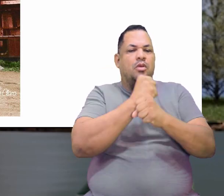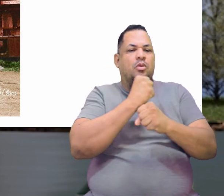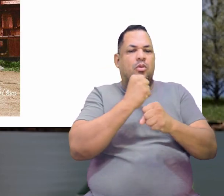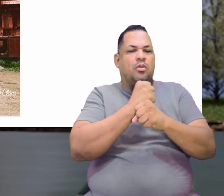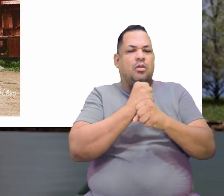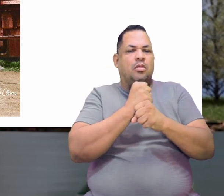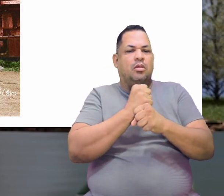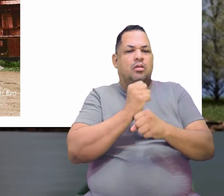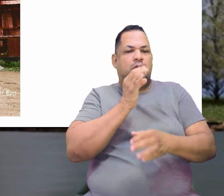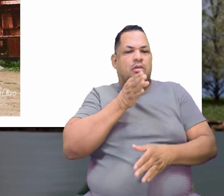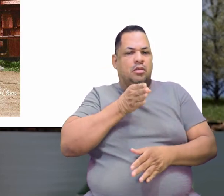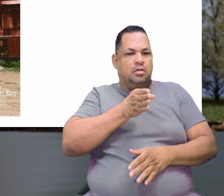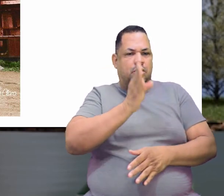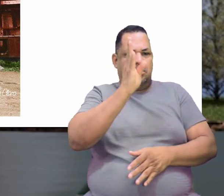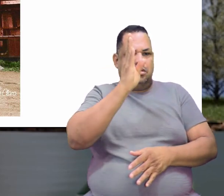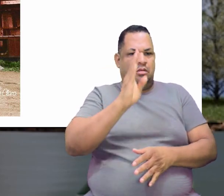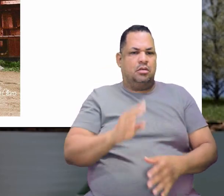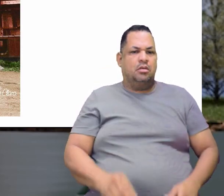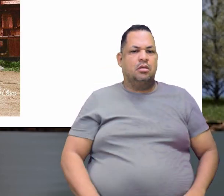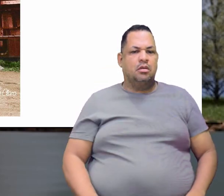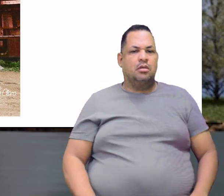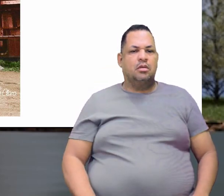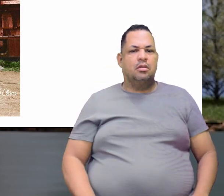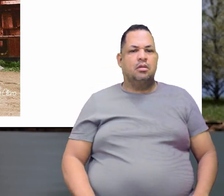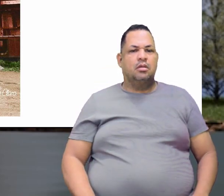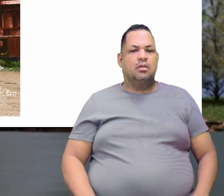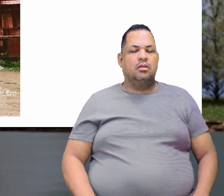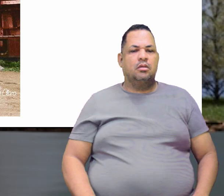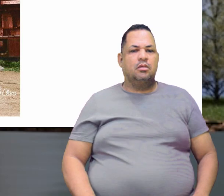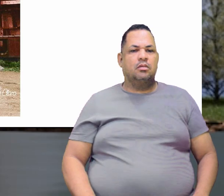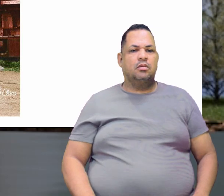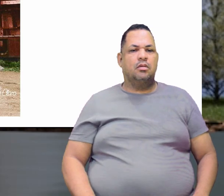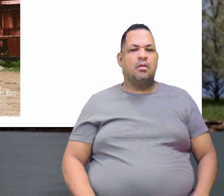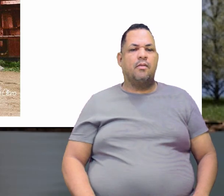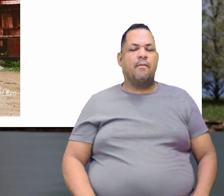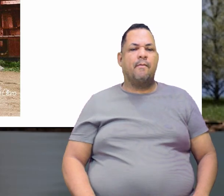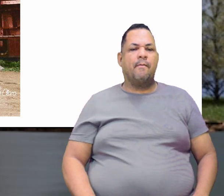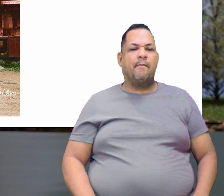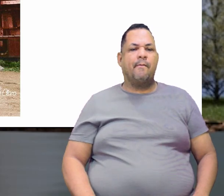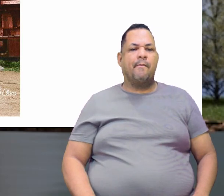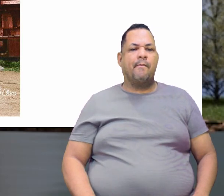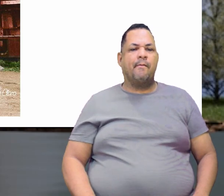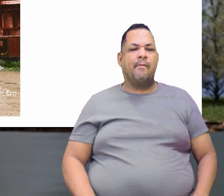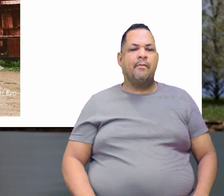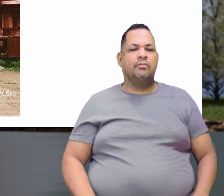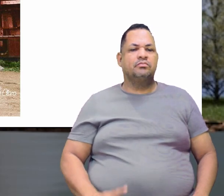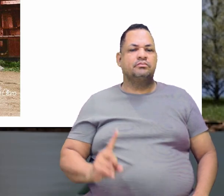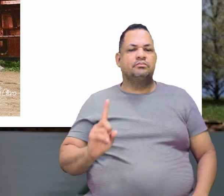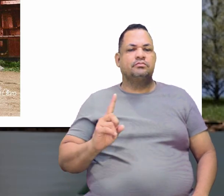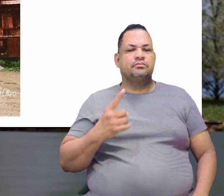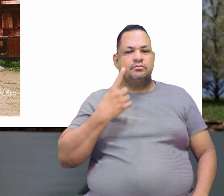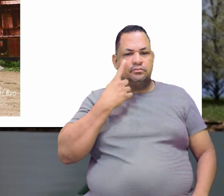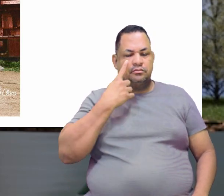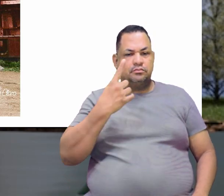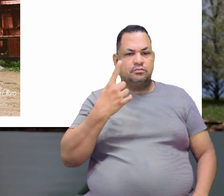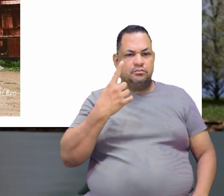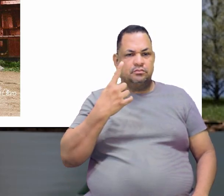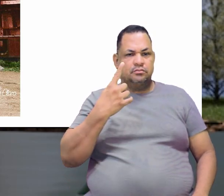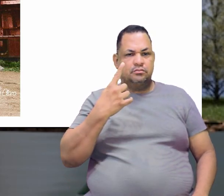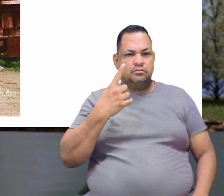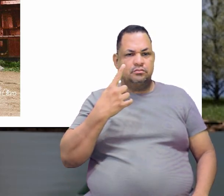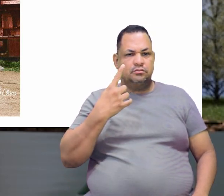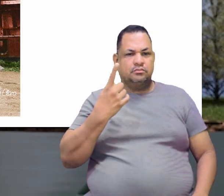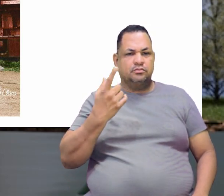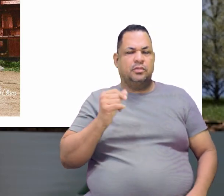da ferrovia nesse sentido. Foi isso que aconteceu. Os caras não fizeram, não, vamos fazer o seguinte, vamos